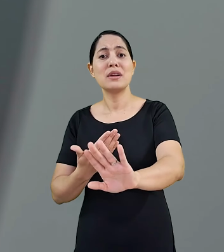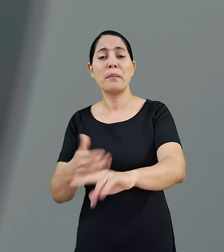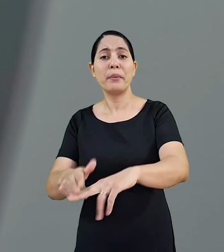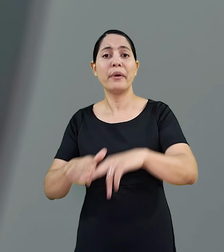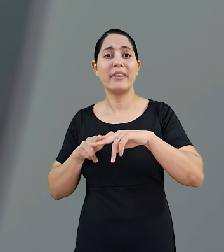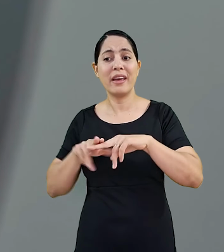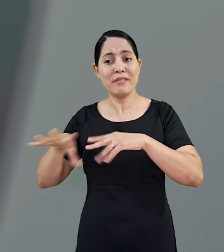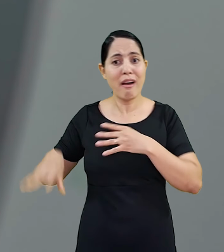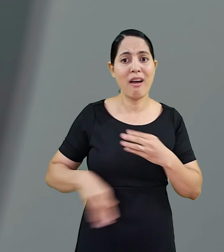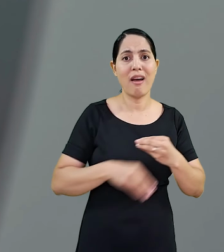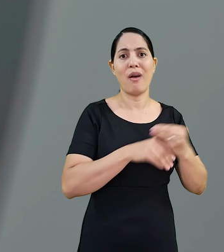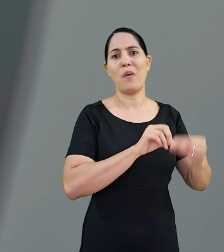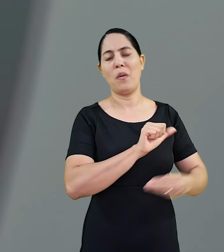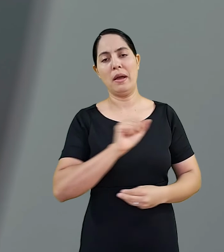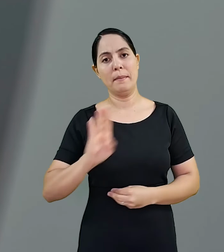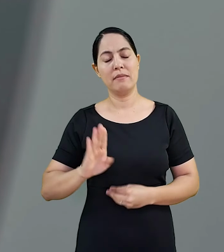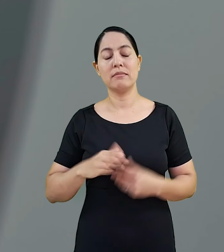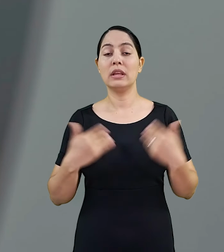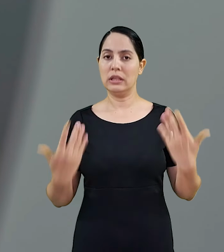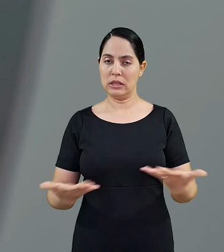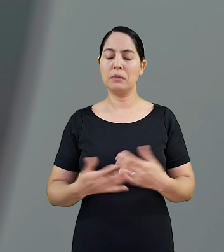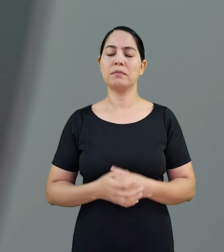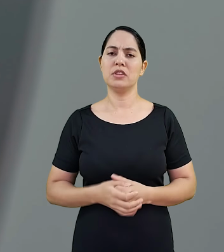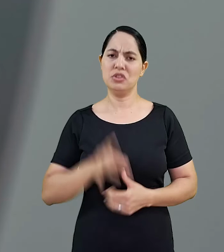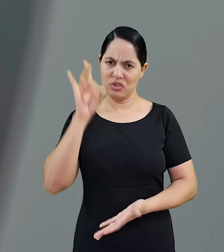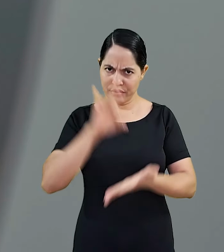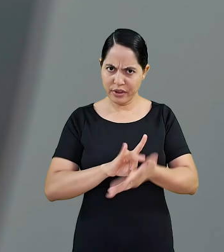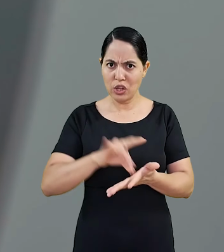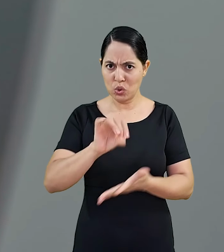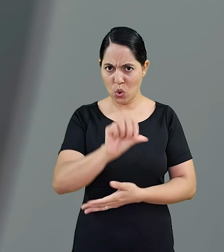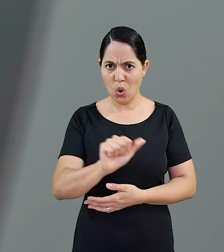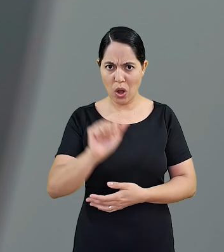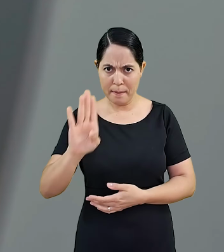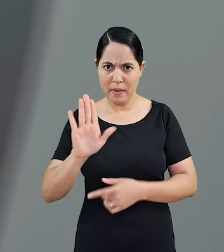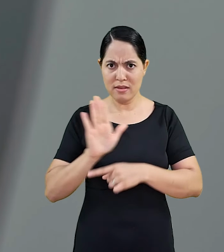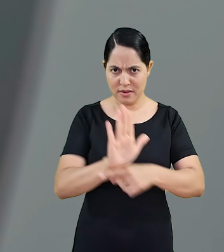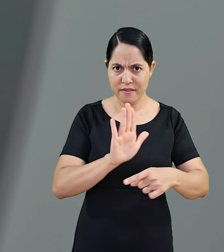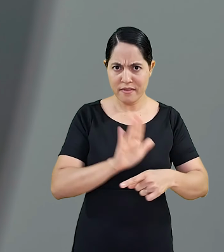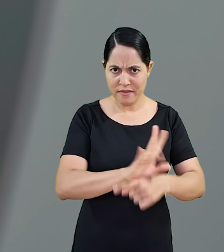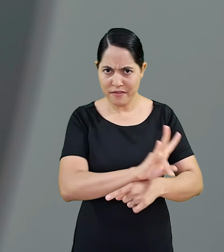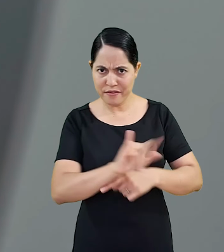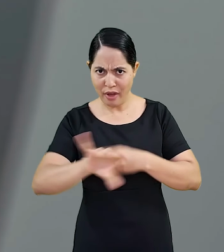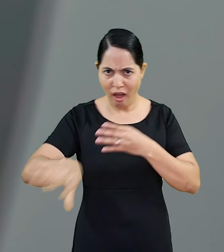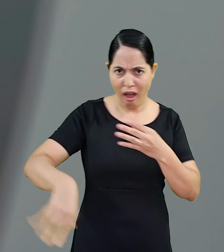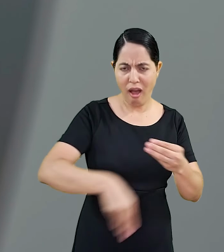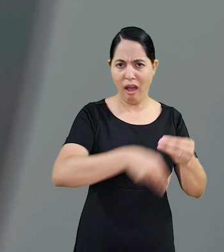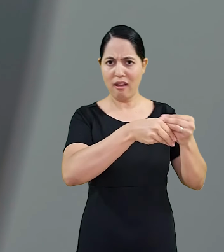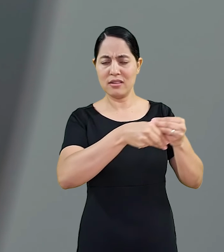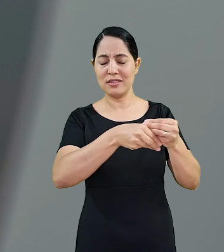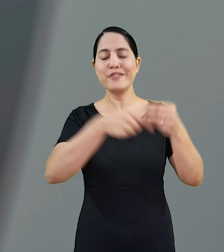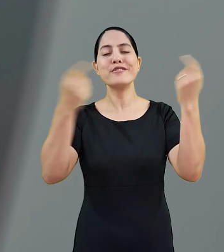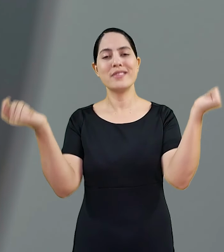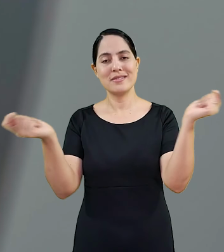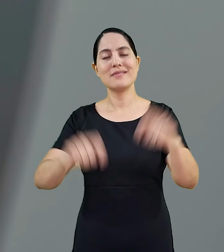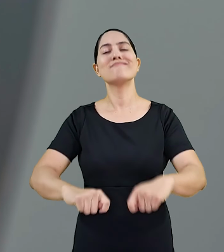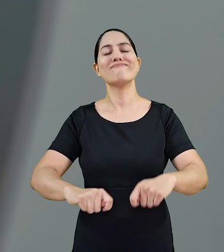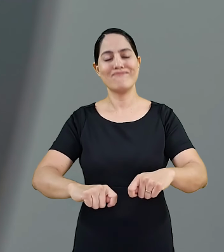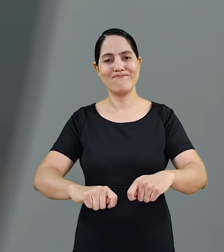poder contribuir para a ordem. Então, por assim, quando você vai contribuir com a ordem, você precisa efetivamente